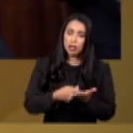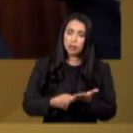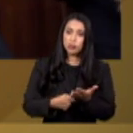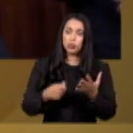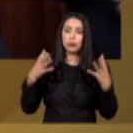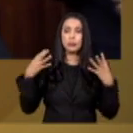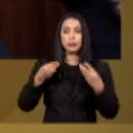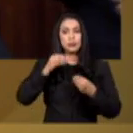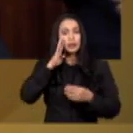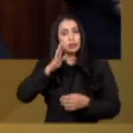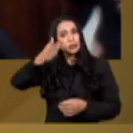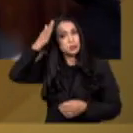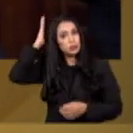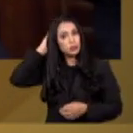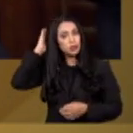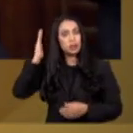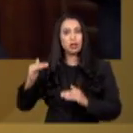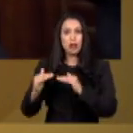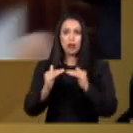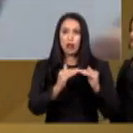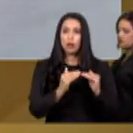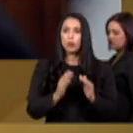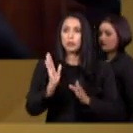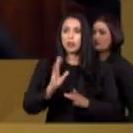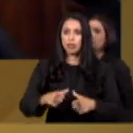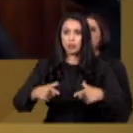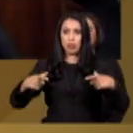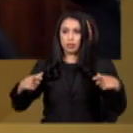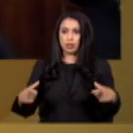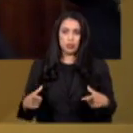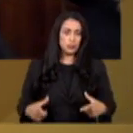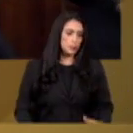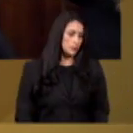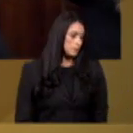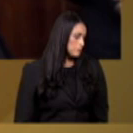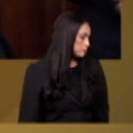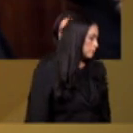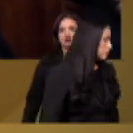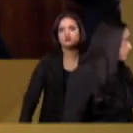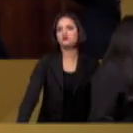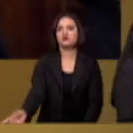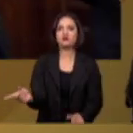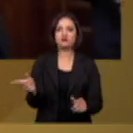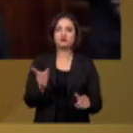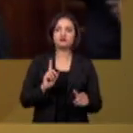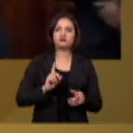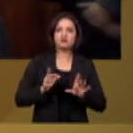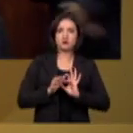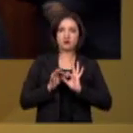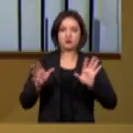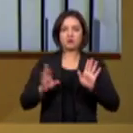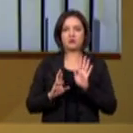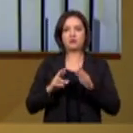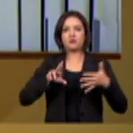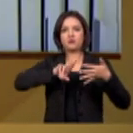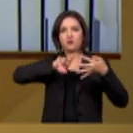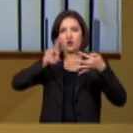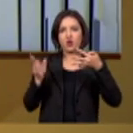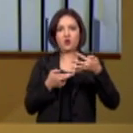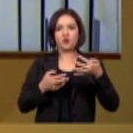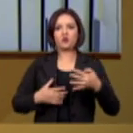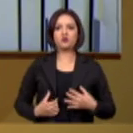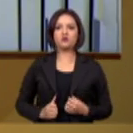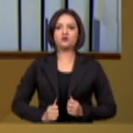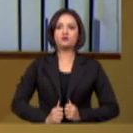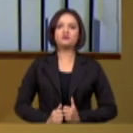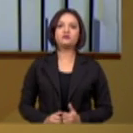acompanhada a maioria já o provimento ao recurso econômico o ministro